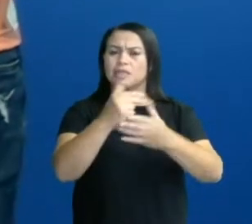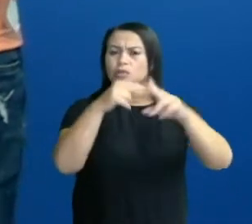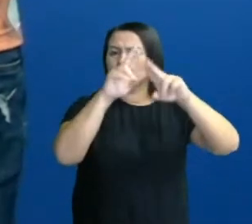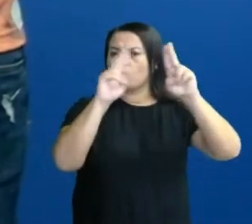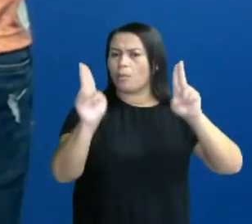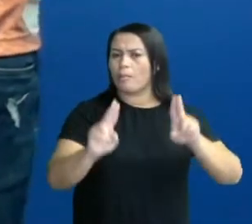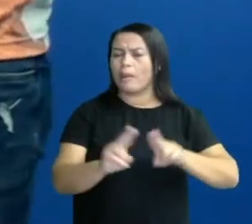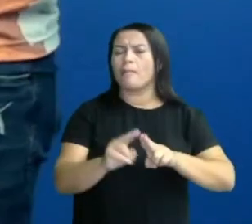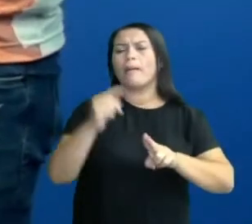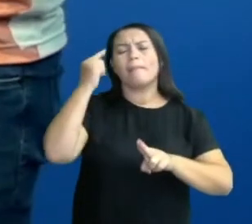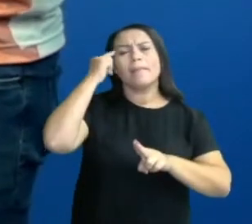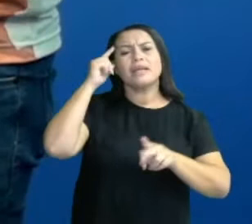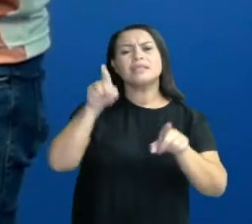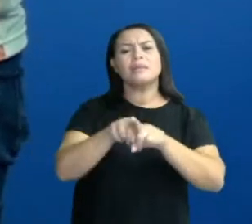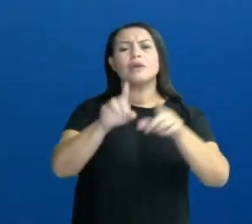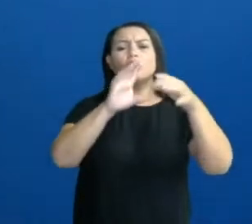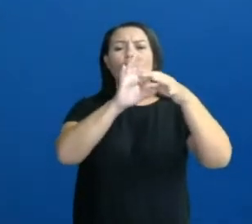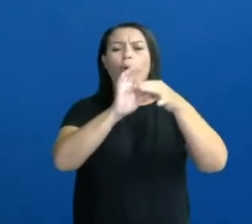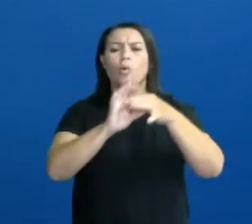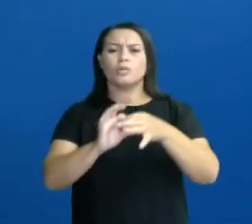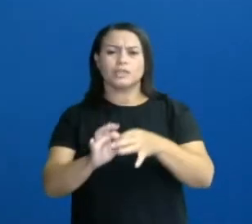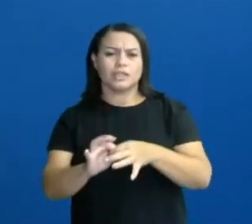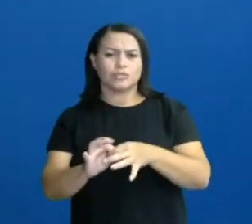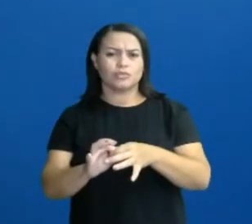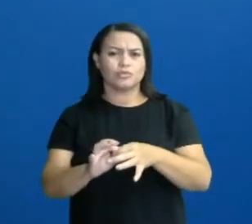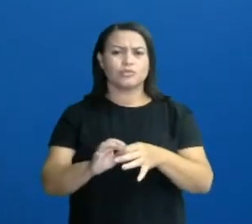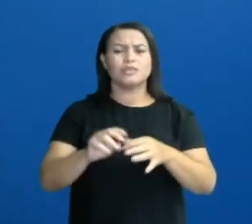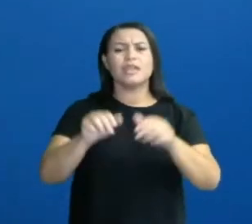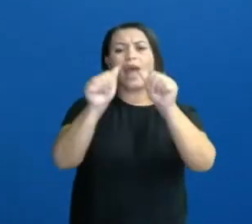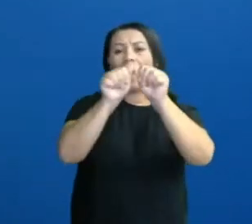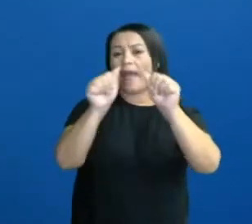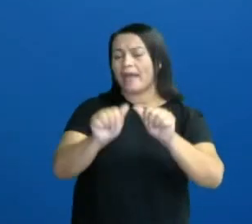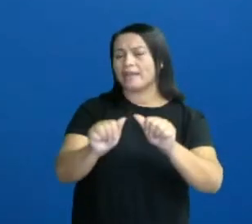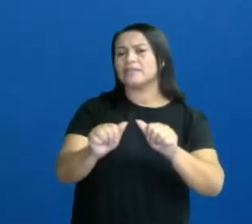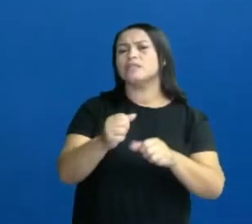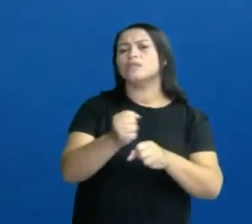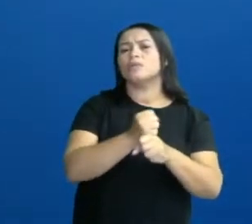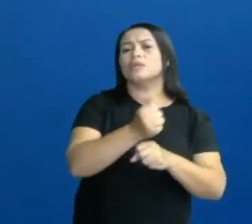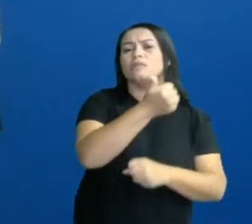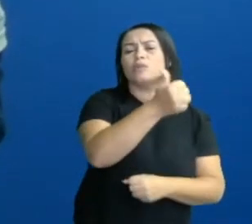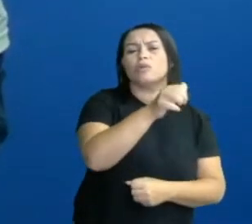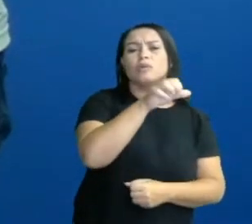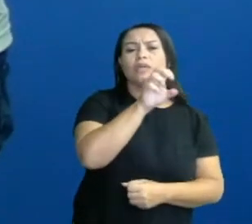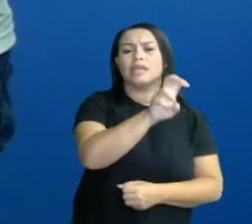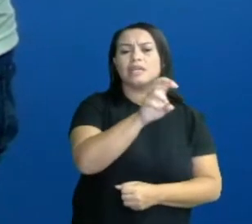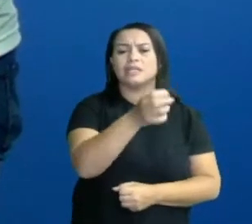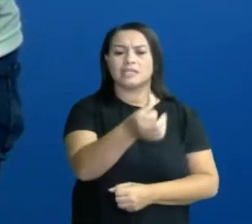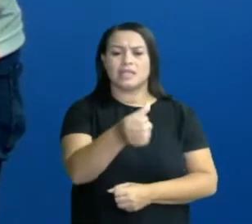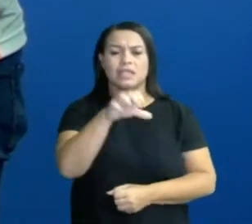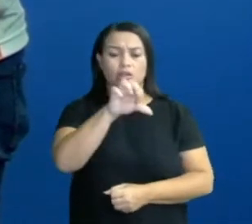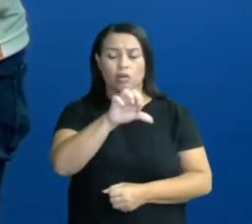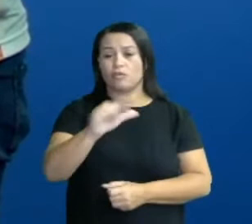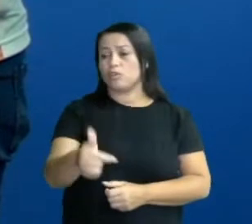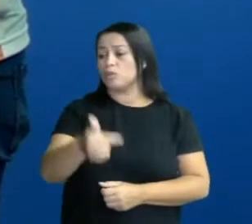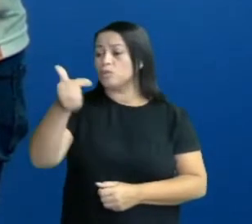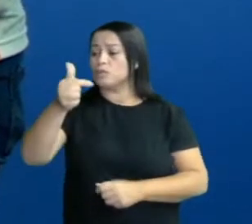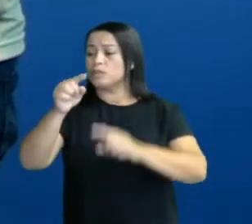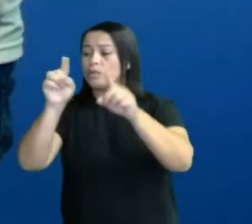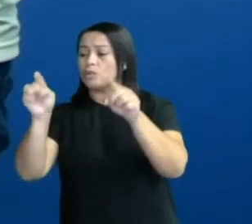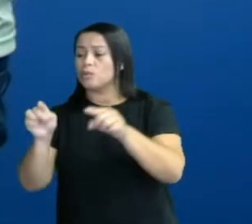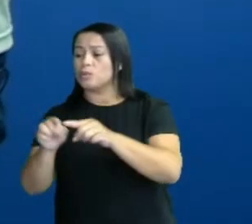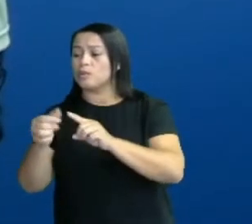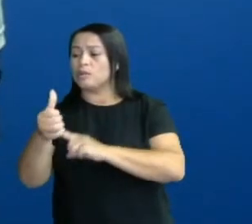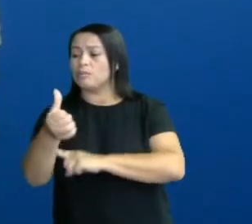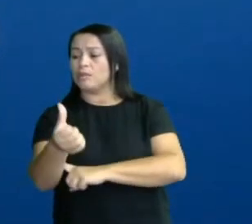no contexto artístico, porque tanto o primeiro mapa de 1569 como o segundo de 1689,